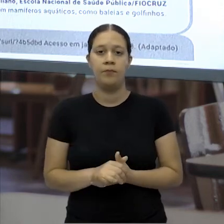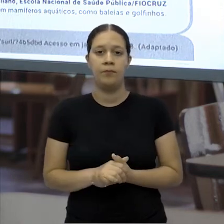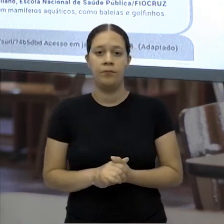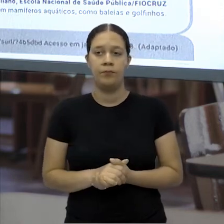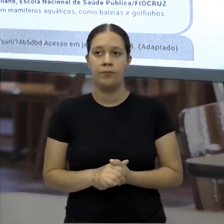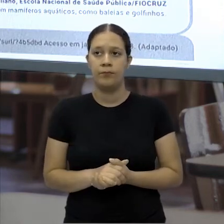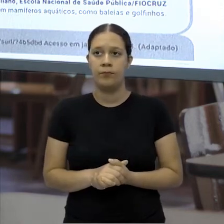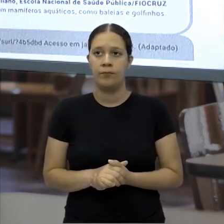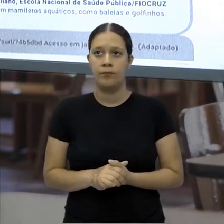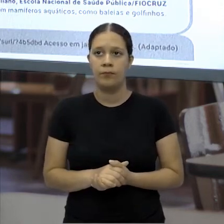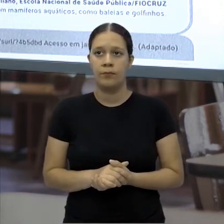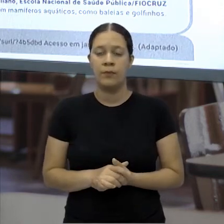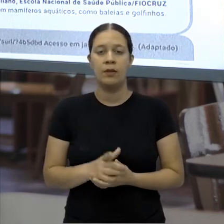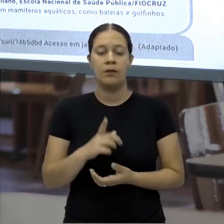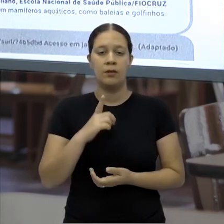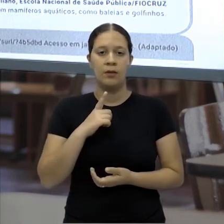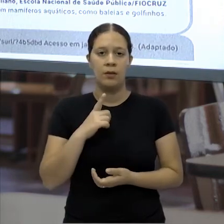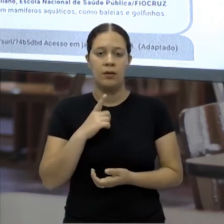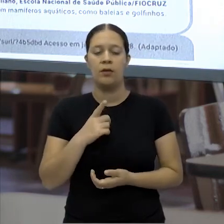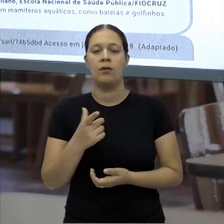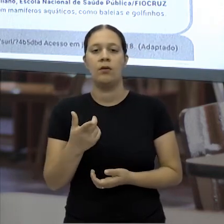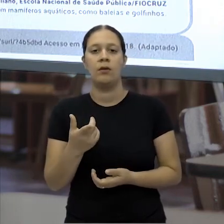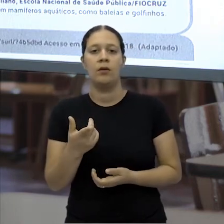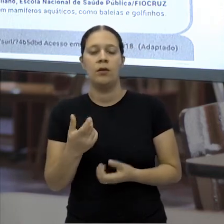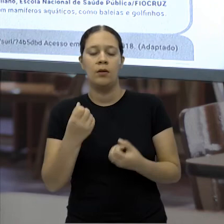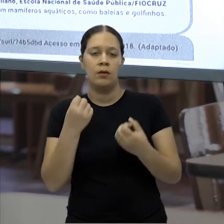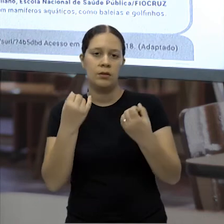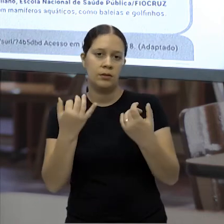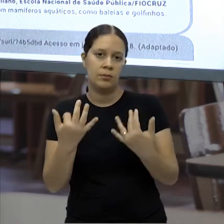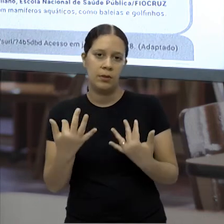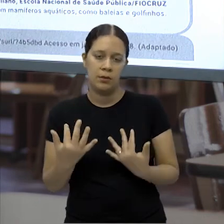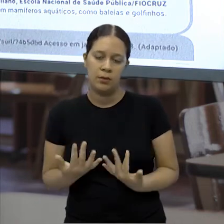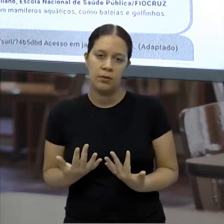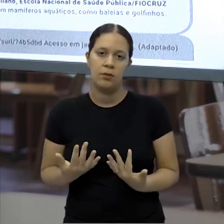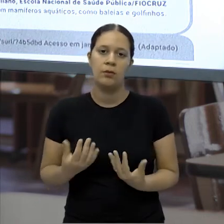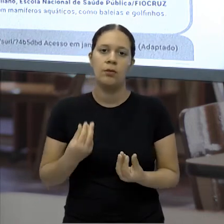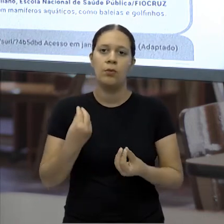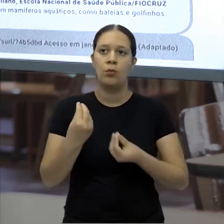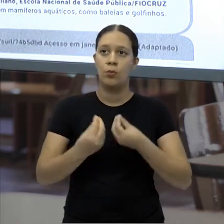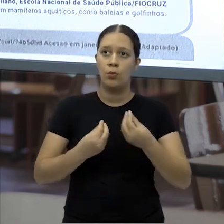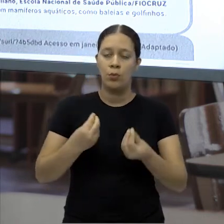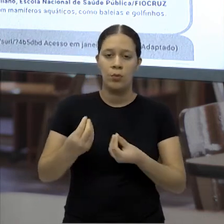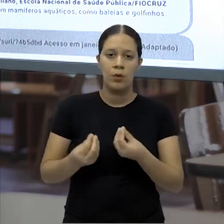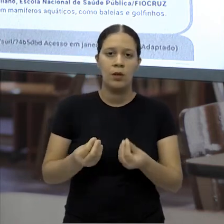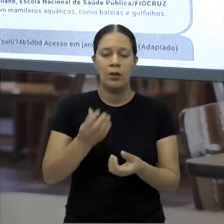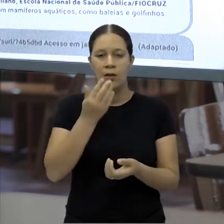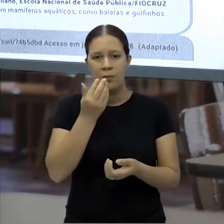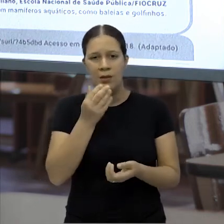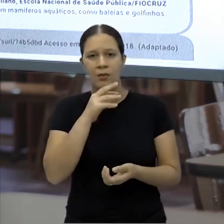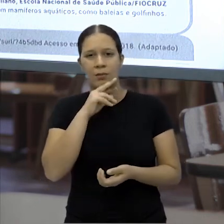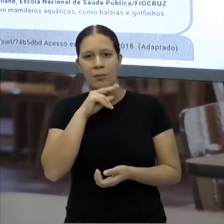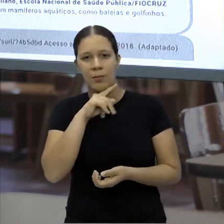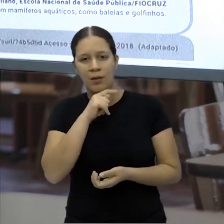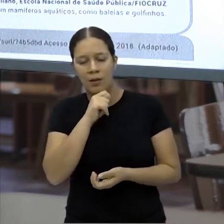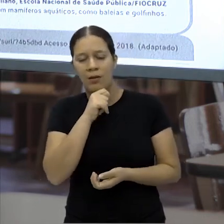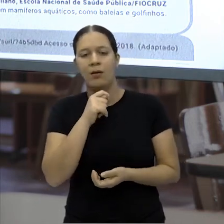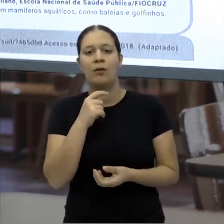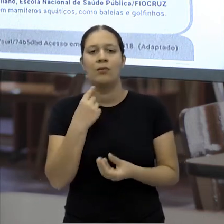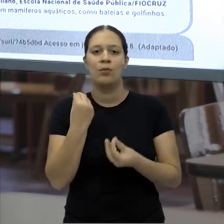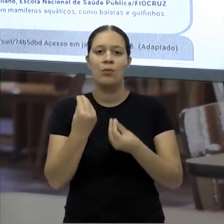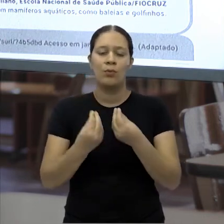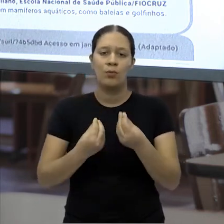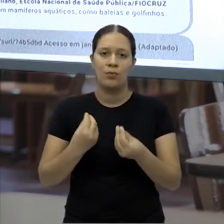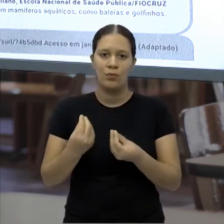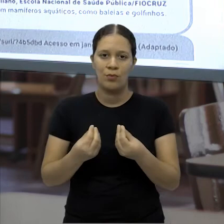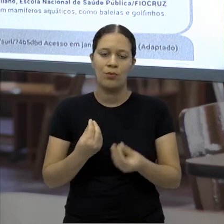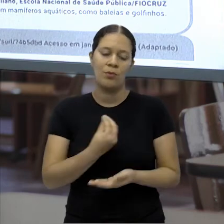quadradinho, já tem falando sobre o que são os cetáceos, como se alimentam, como respiram,